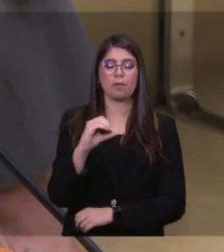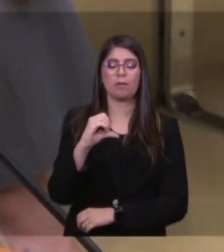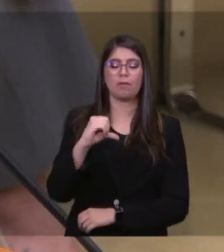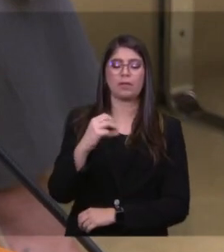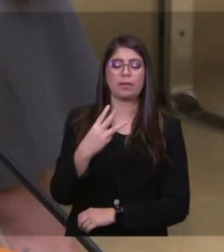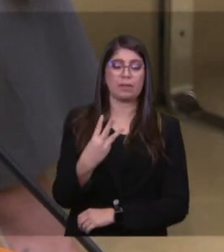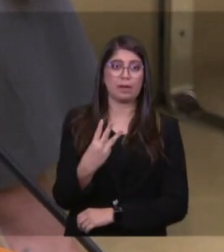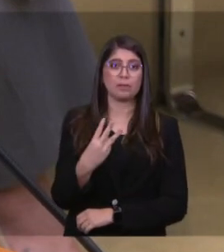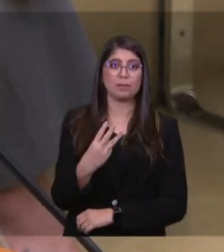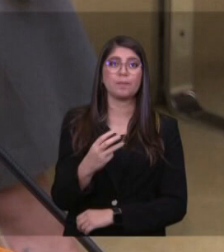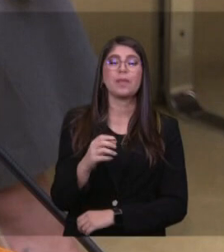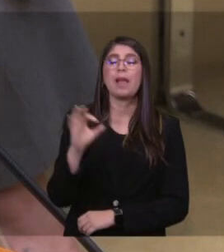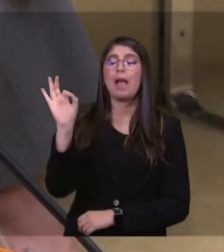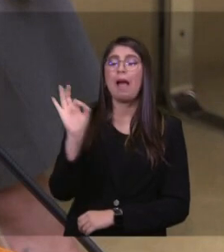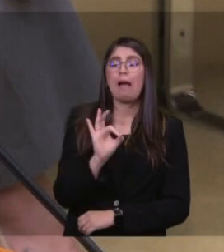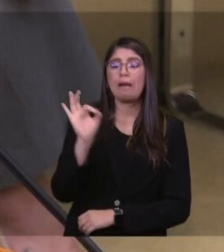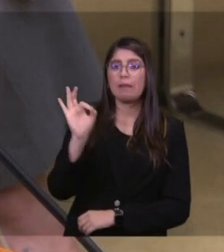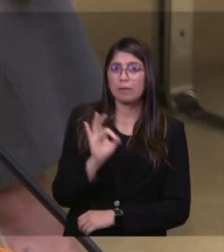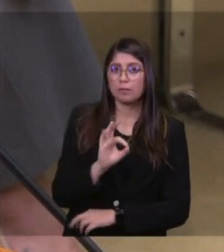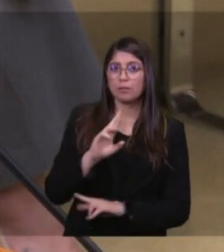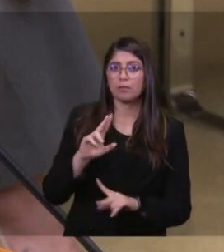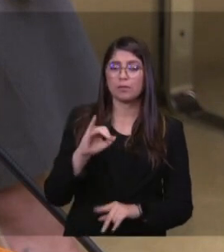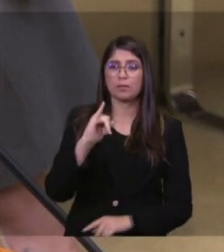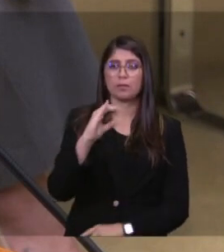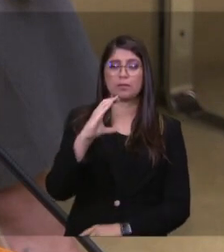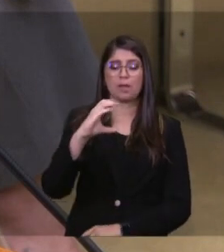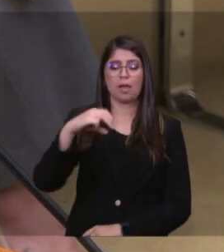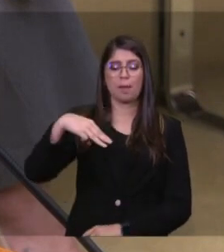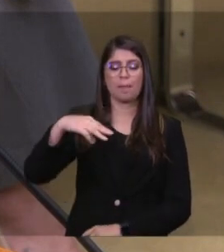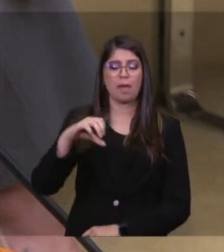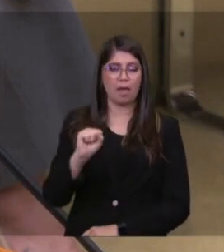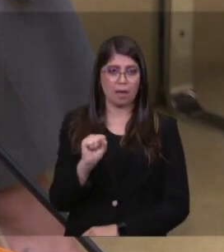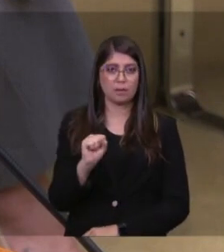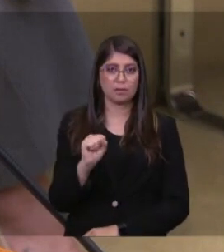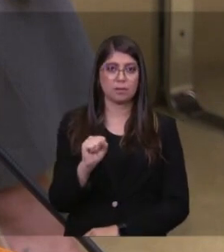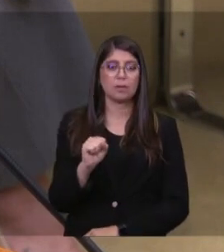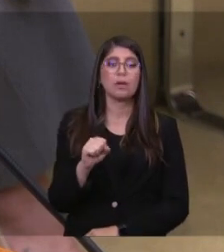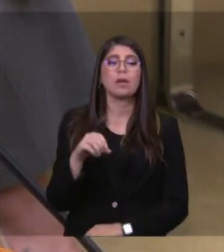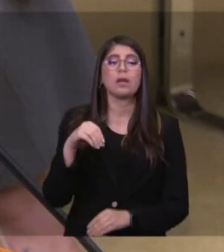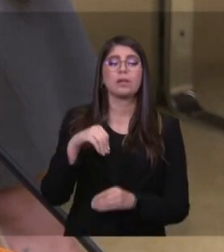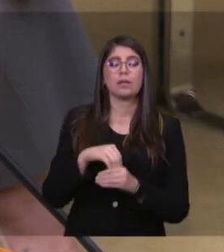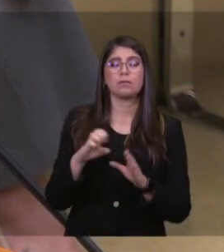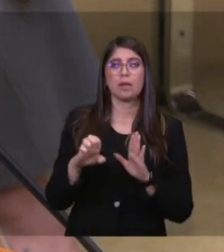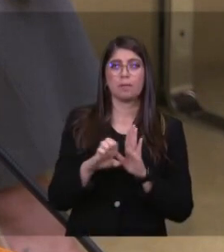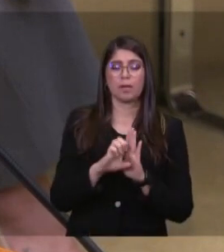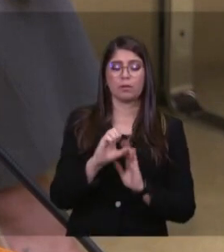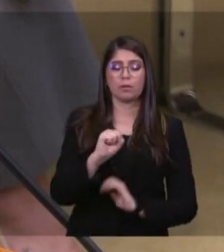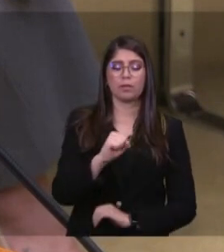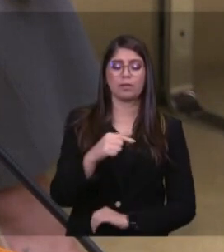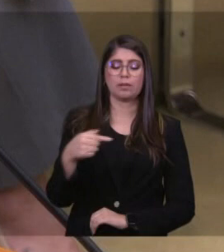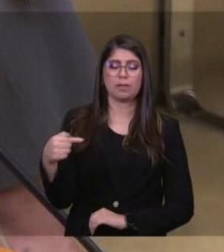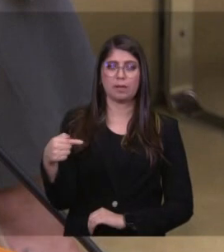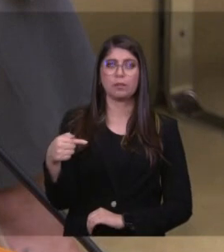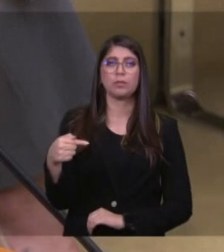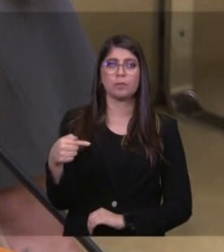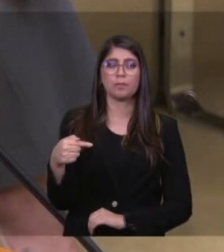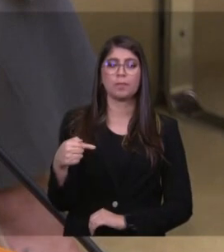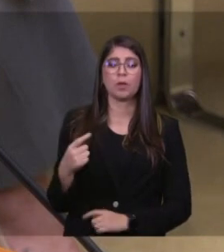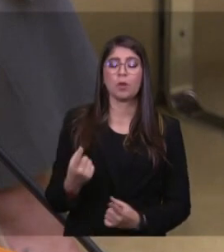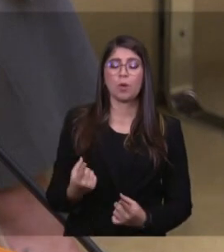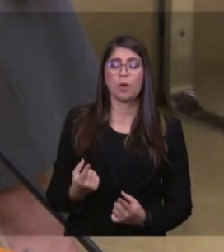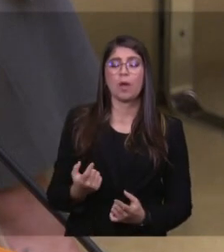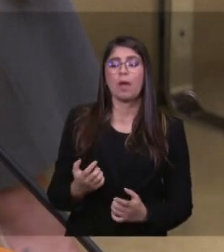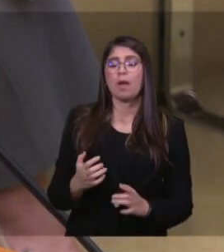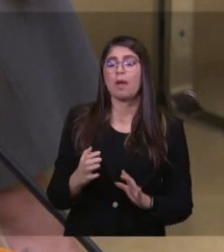cobrança do diferencial de alíquota alusido ao ICMS, conforme introduzido pela Emenda Constitucional 87,